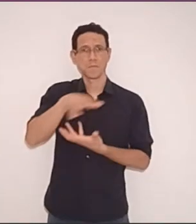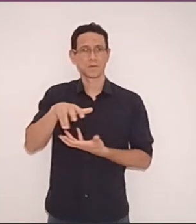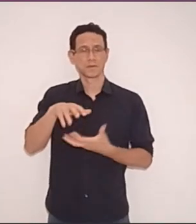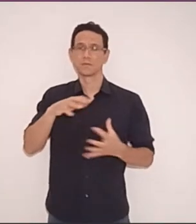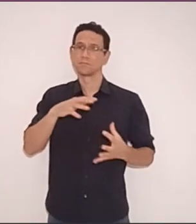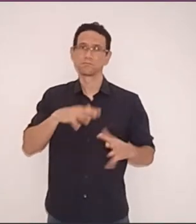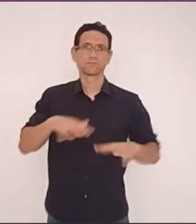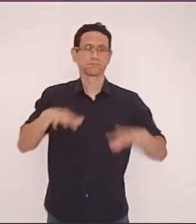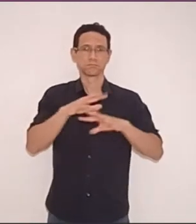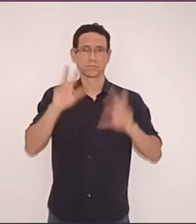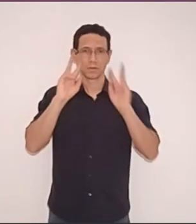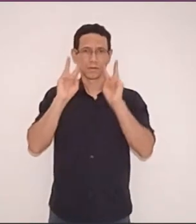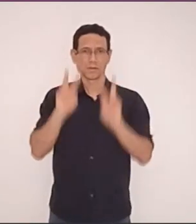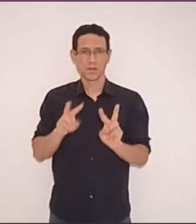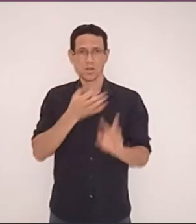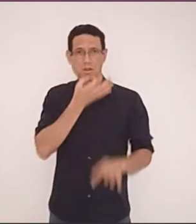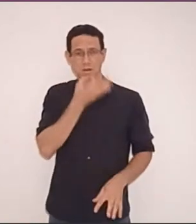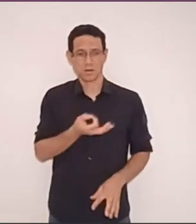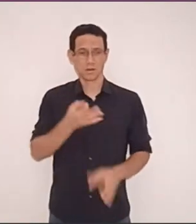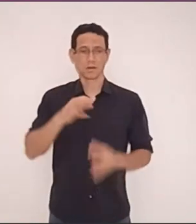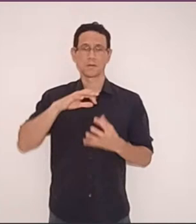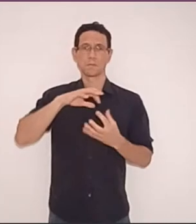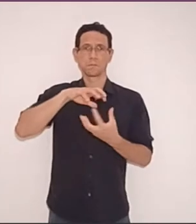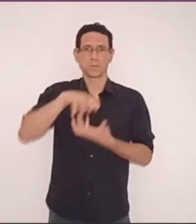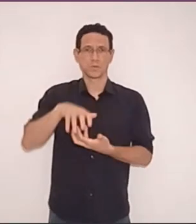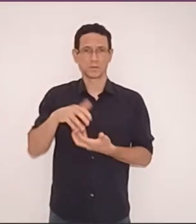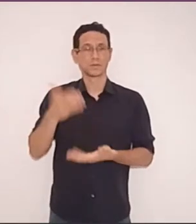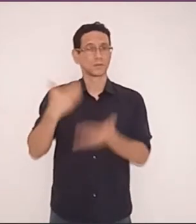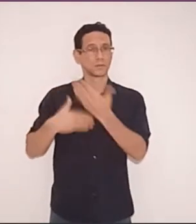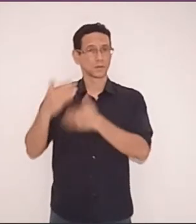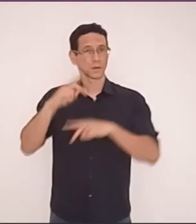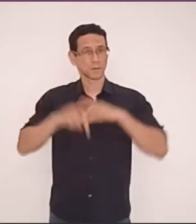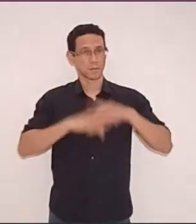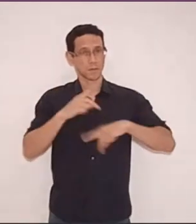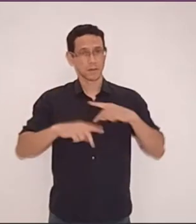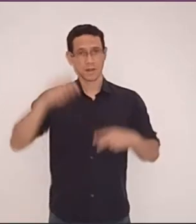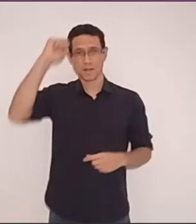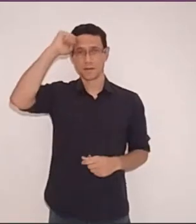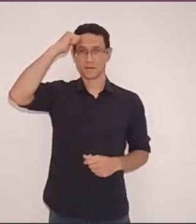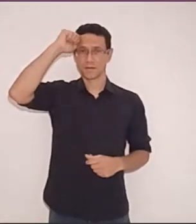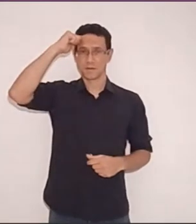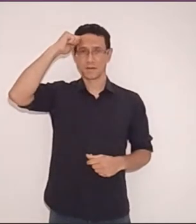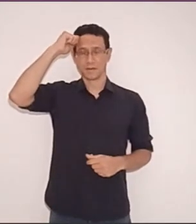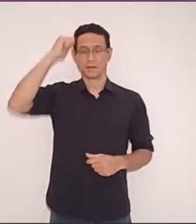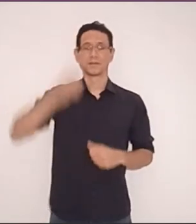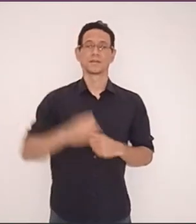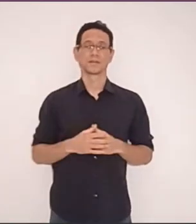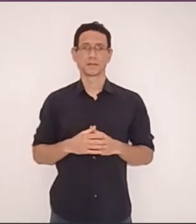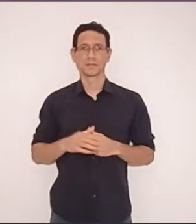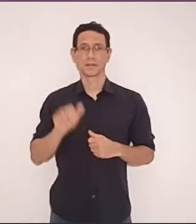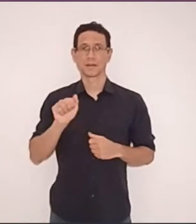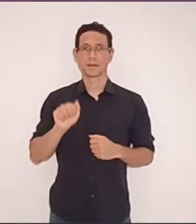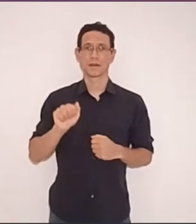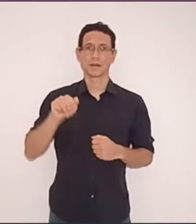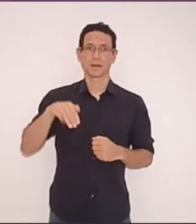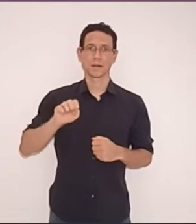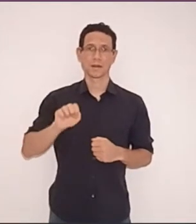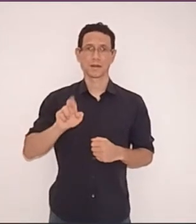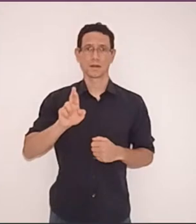fofa tá dizendo alguns povos então é mais frequência e aos africanos e ameríndios